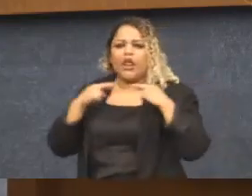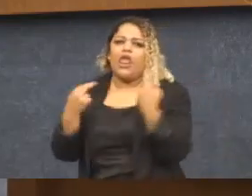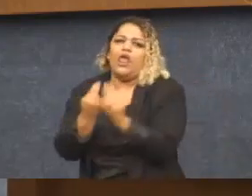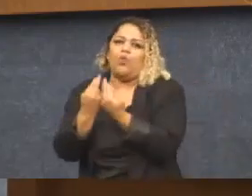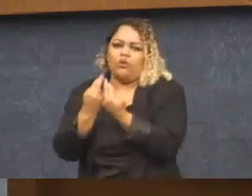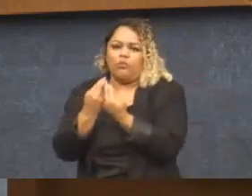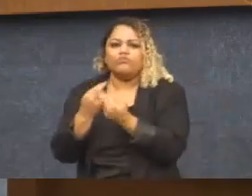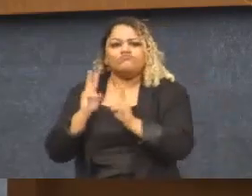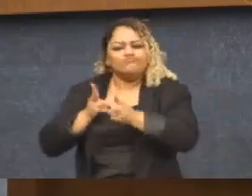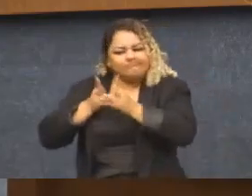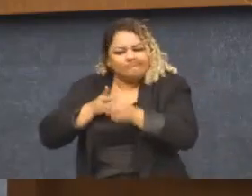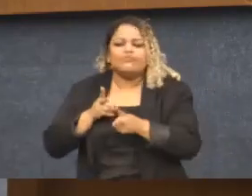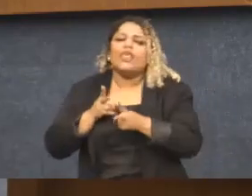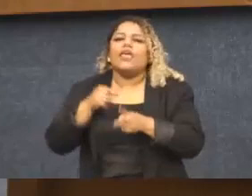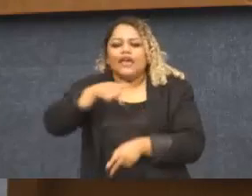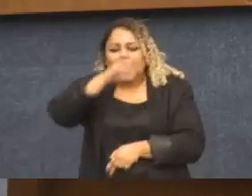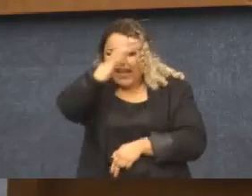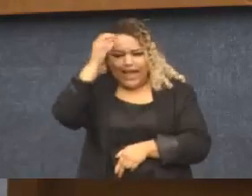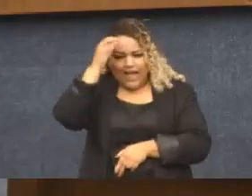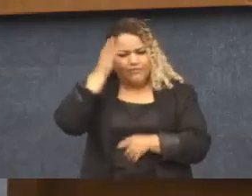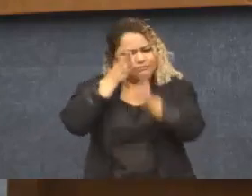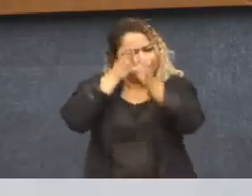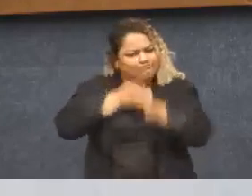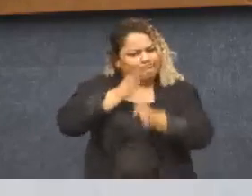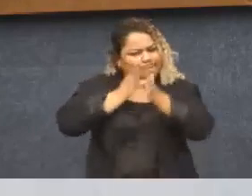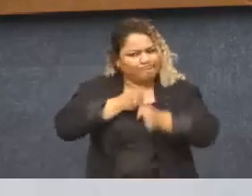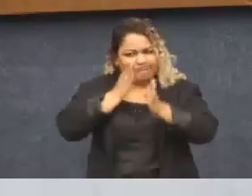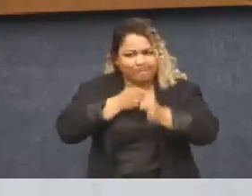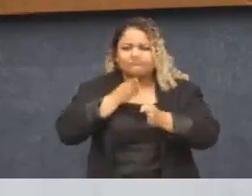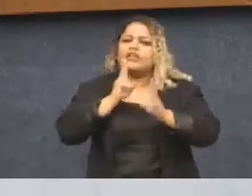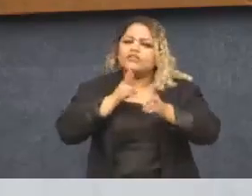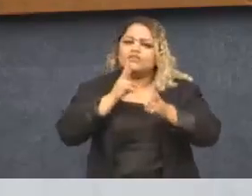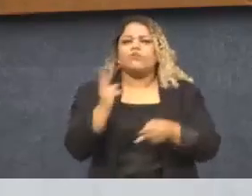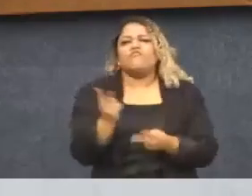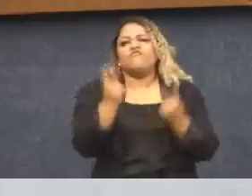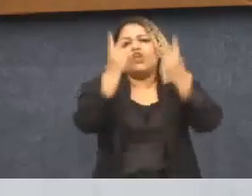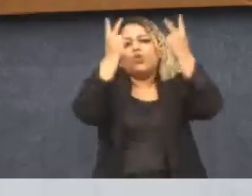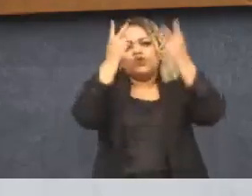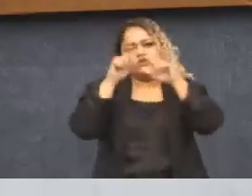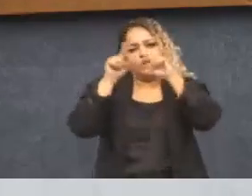toda velocidade neles, a gente valoriza o servidor.